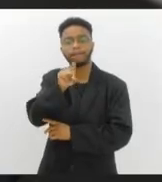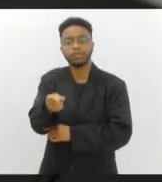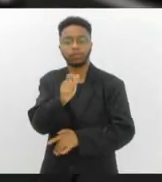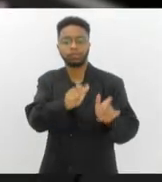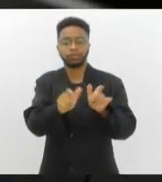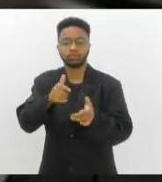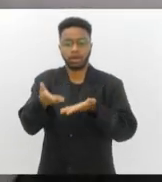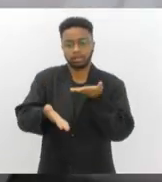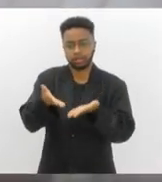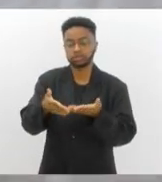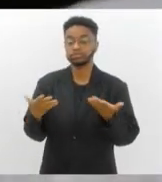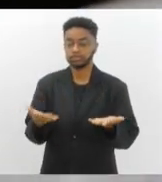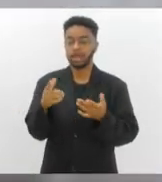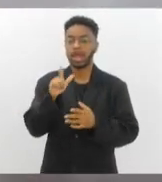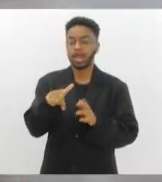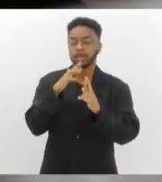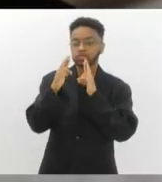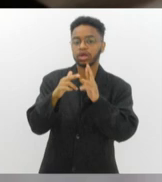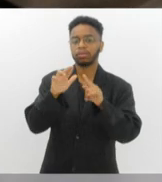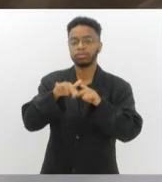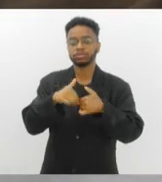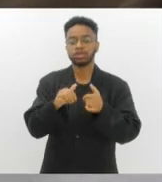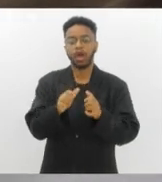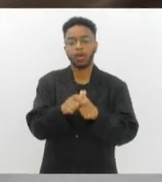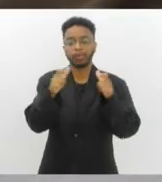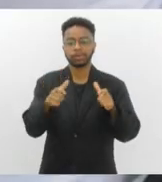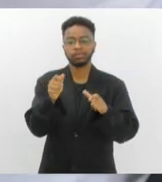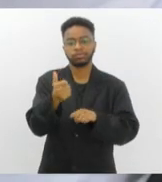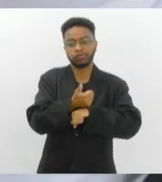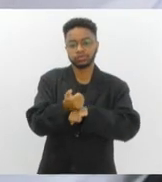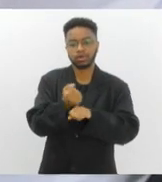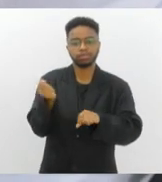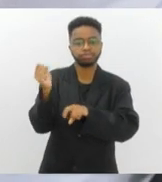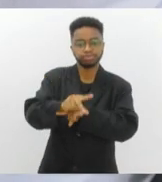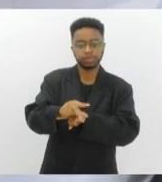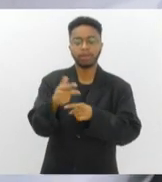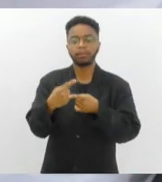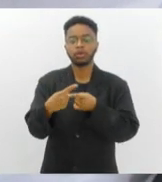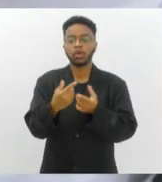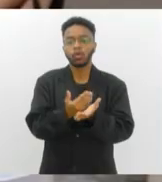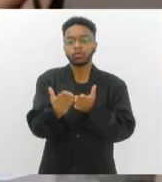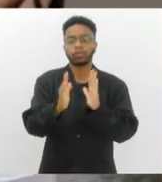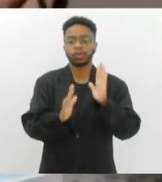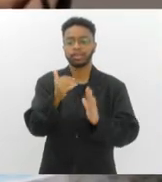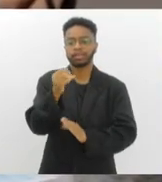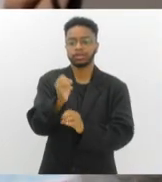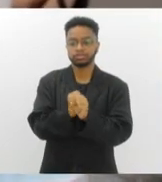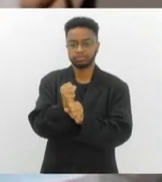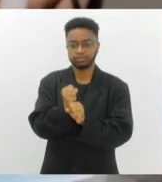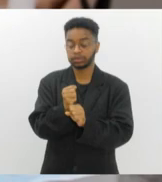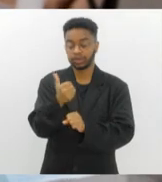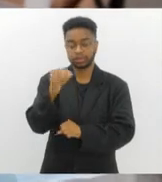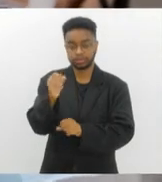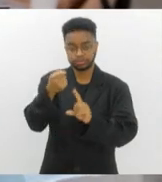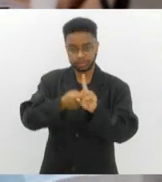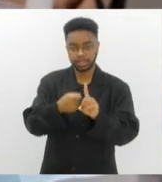atendimentos. Esse número é resultado da ampliação do número de profissionais da unidade, inaugurada há apenas 10 meses. São mais de 13